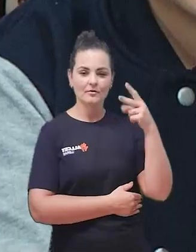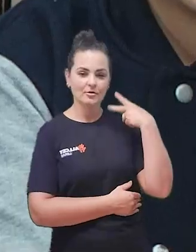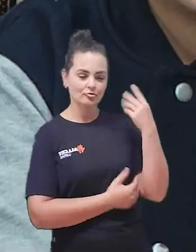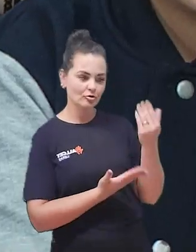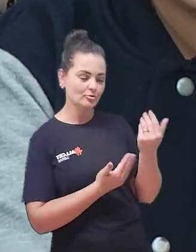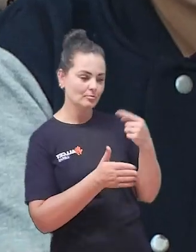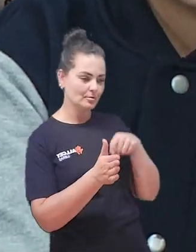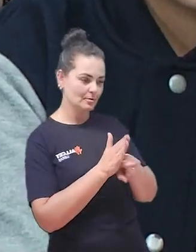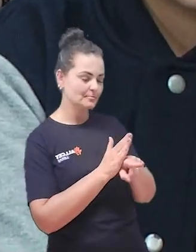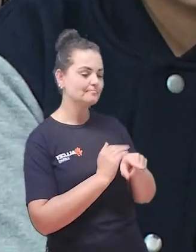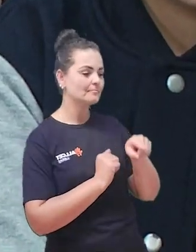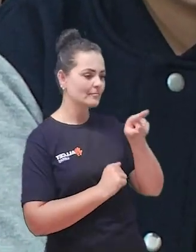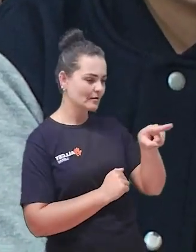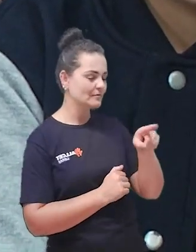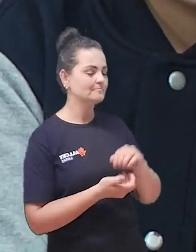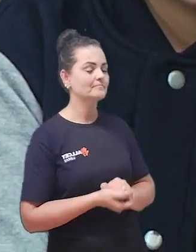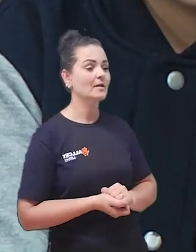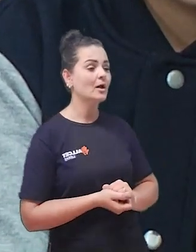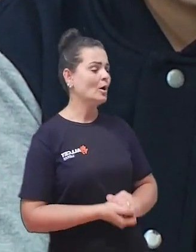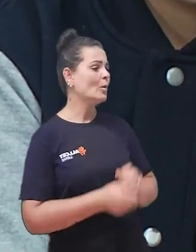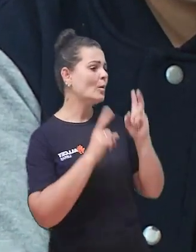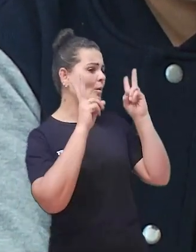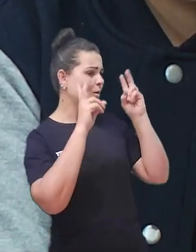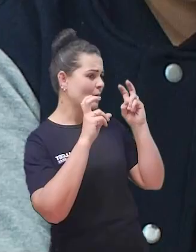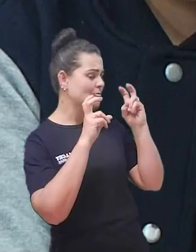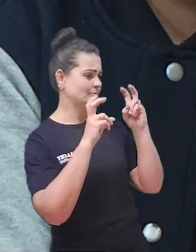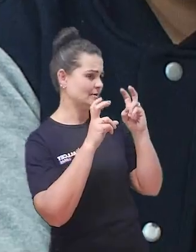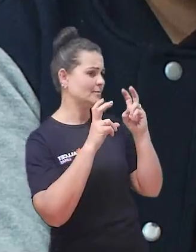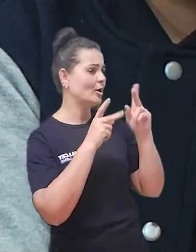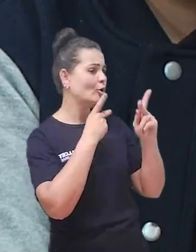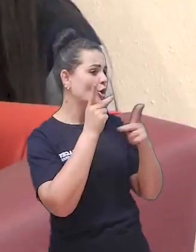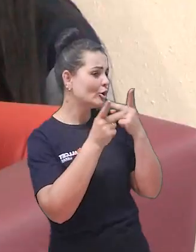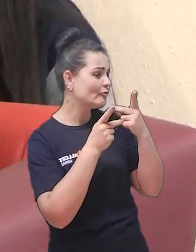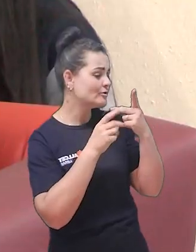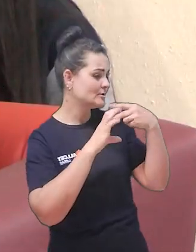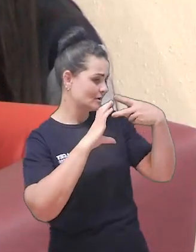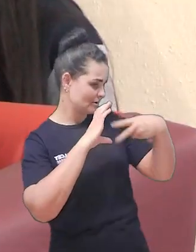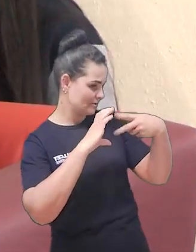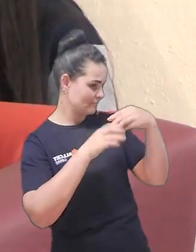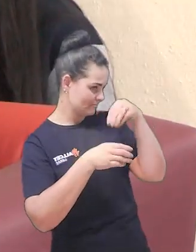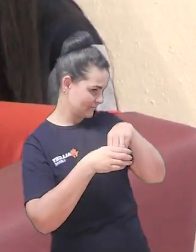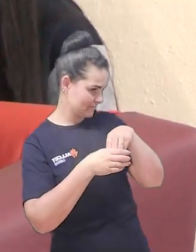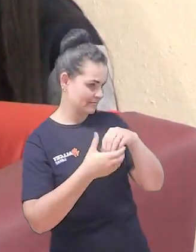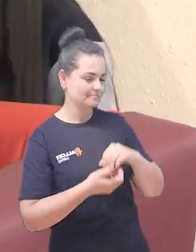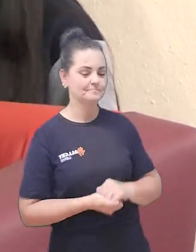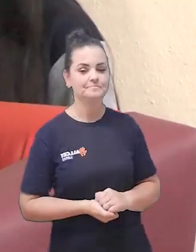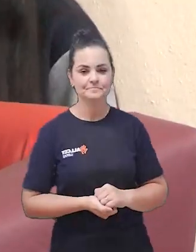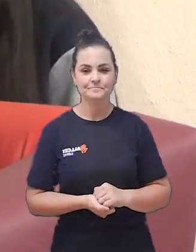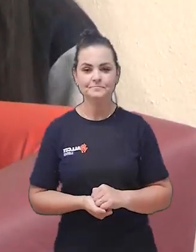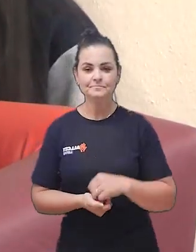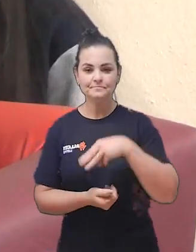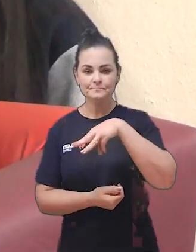quais são os principais temas que você tem abordado na Câmara de Vereadores? Maísa,